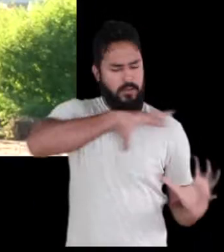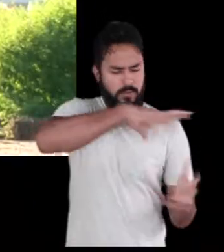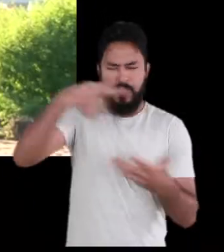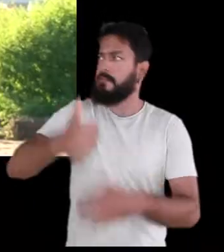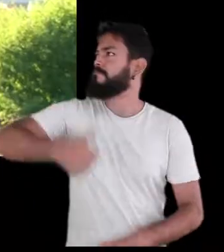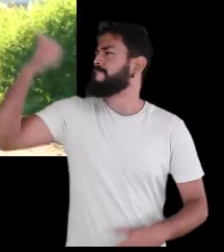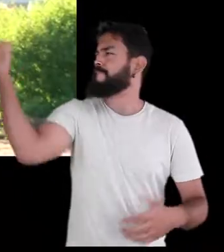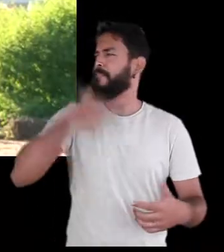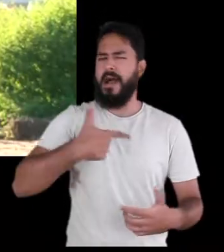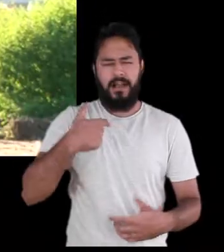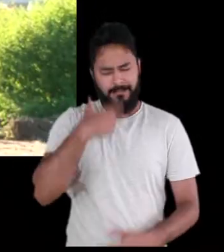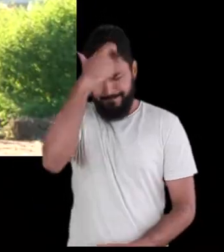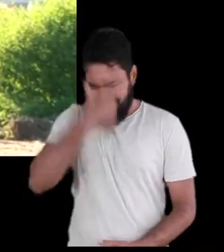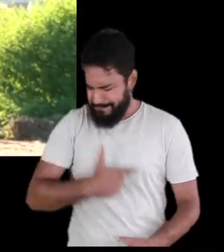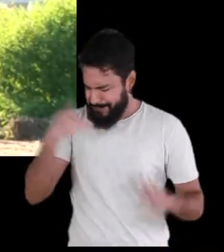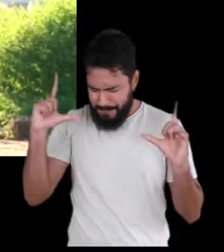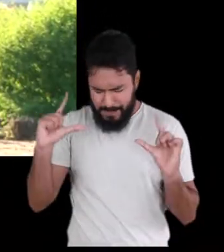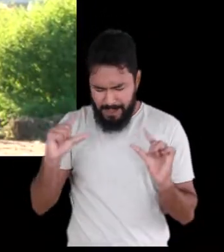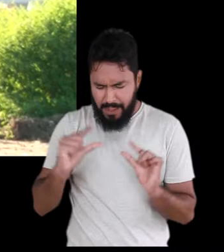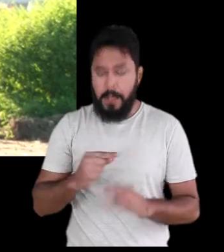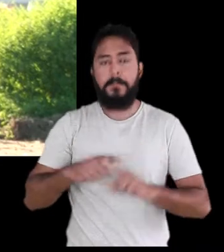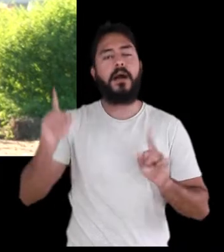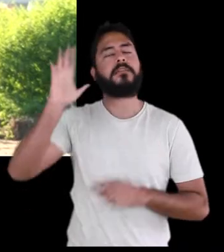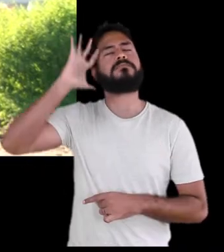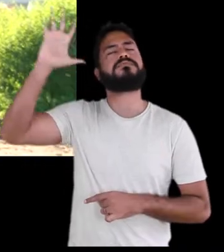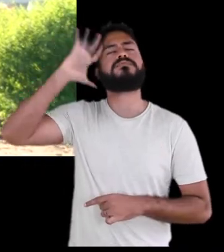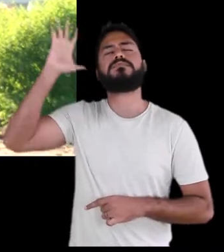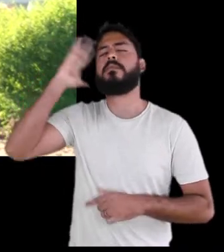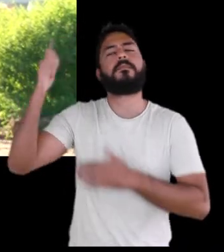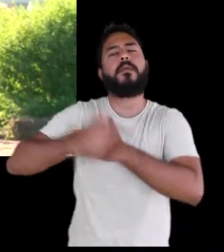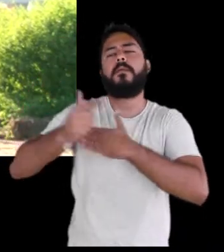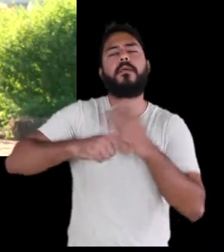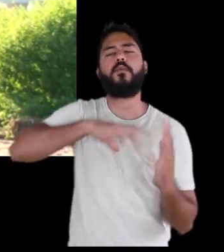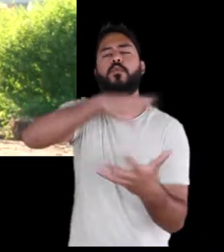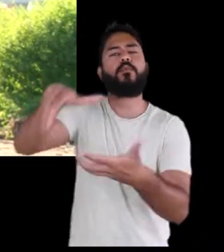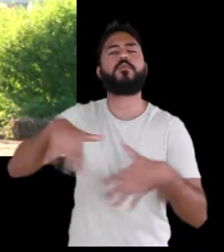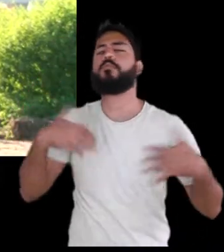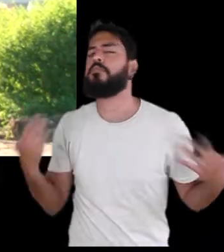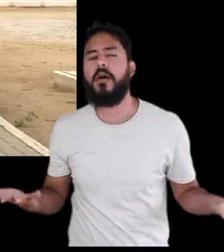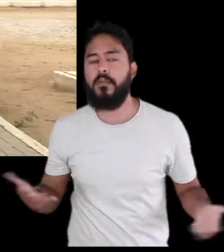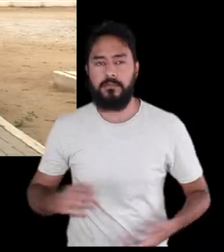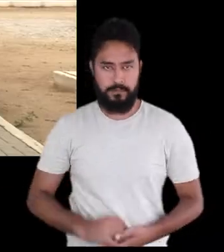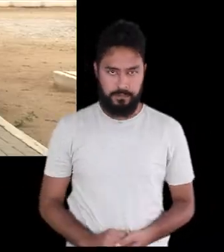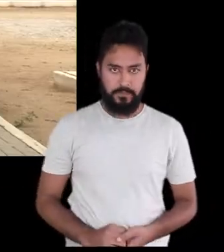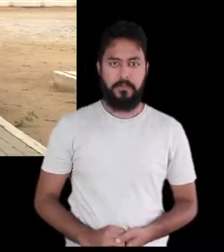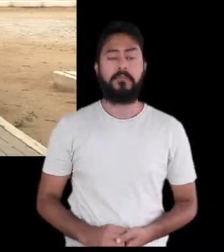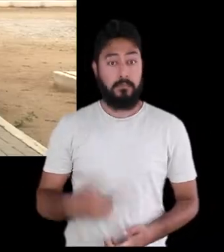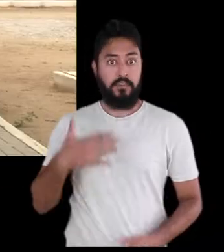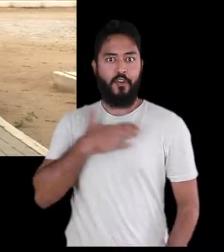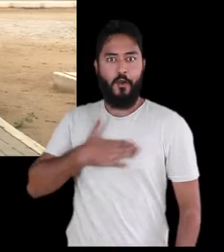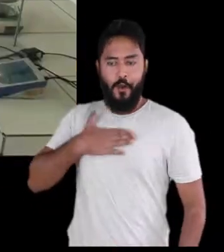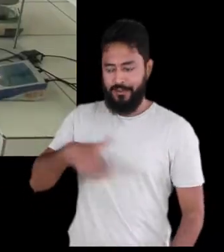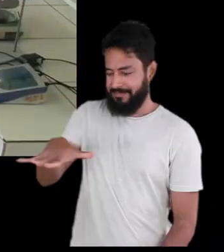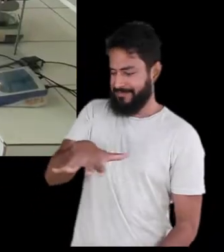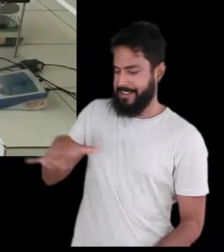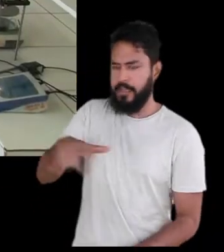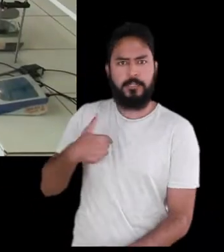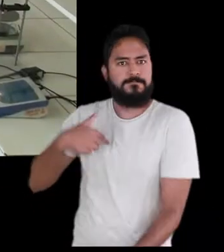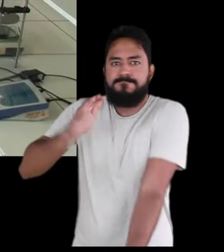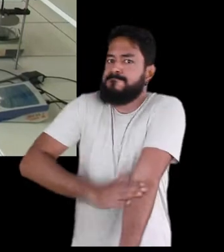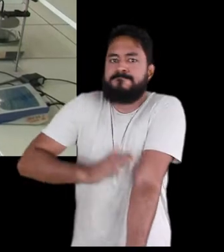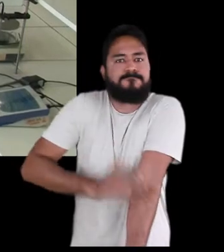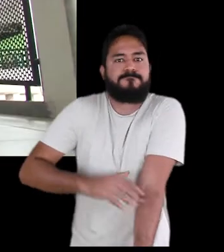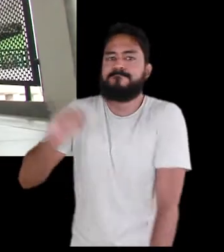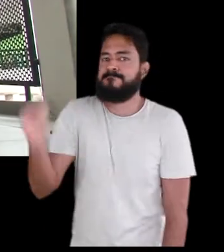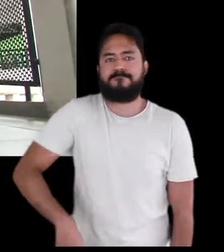sinto tão pequeno nesse universo, mas ao mesmo tempo eu sempre me pergunto qual é o meu papel dentro desse mundo. Gosto mesmo dessa área. É uma área que